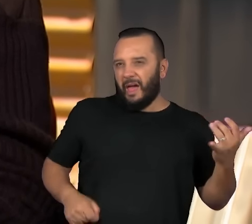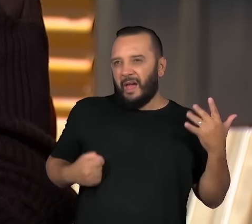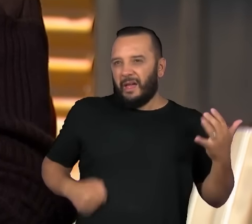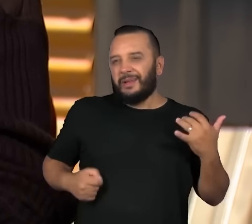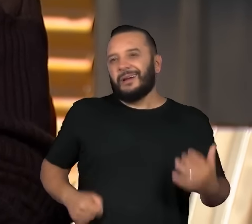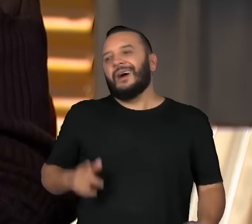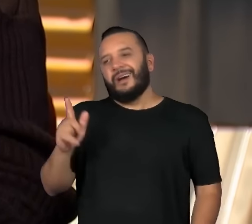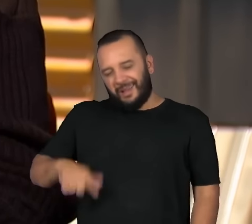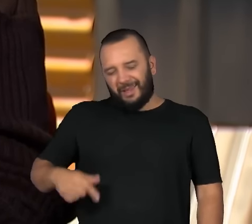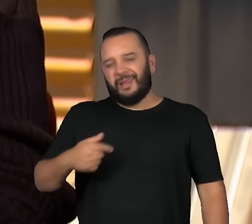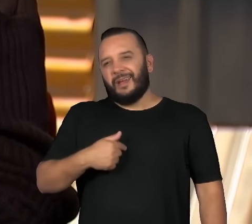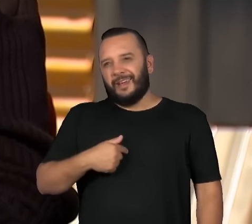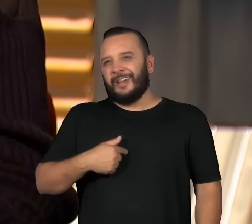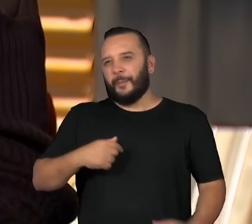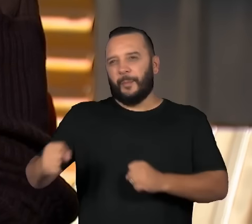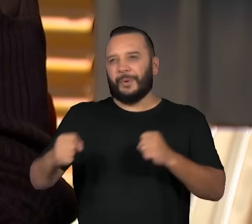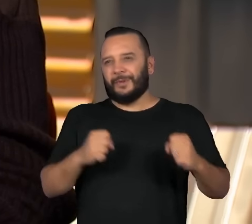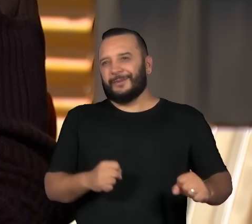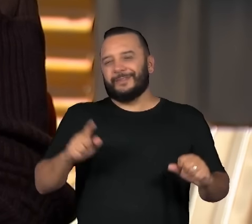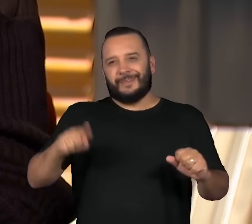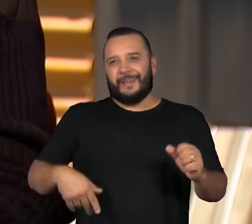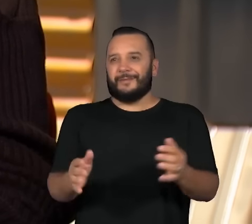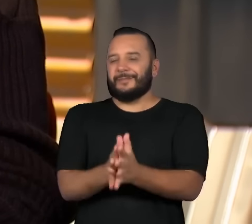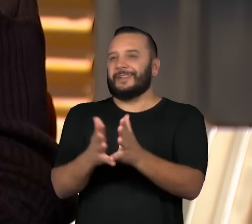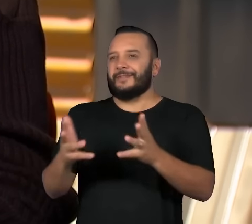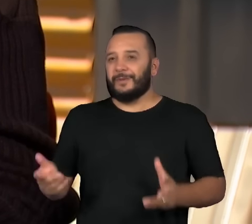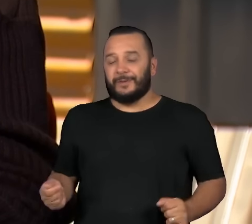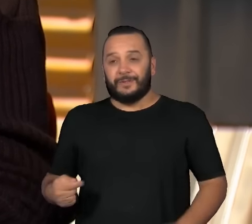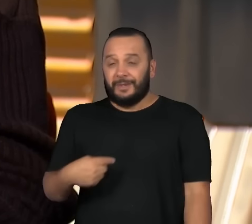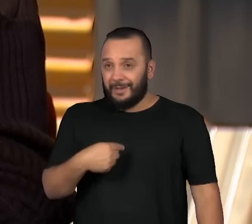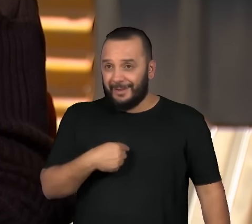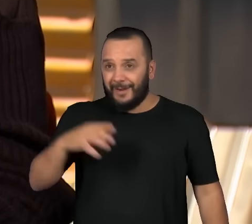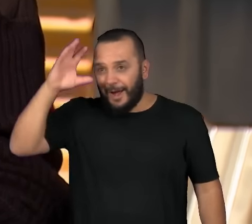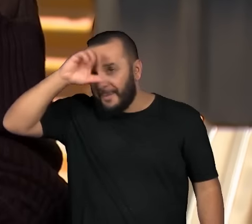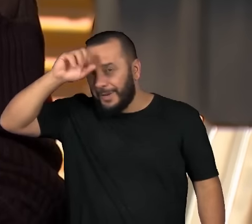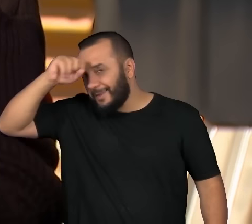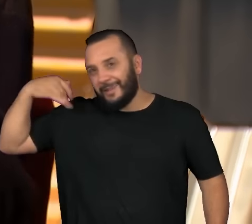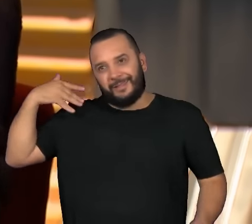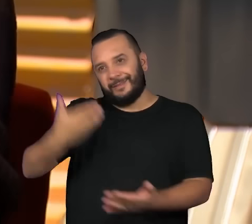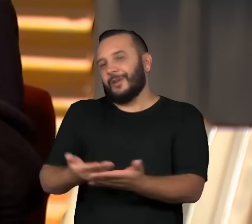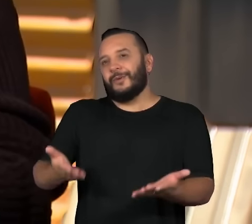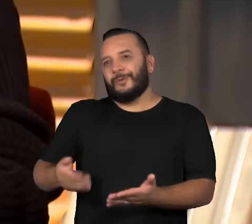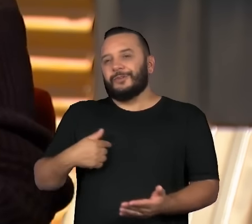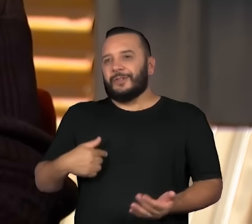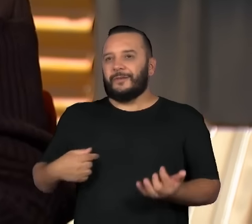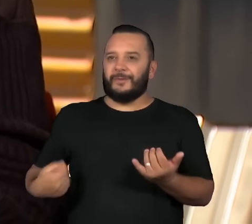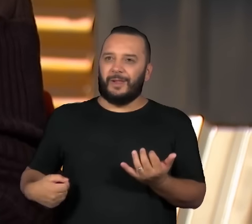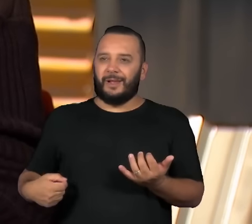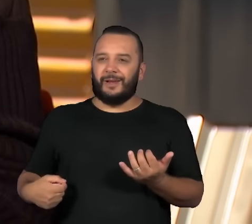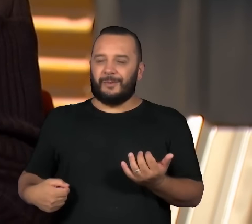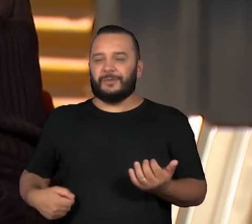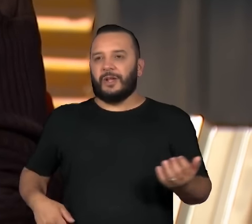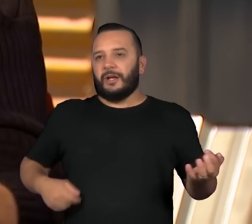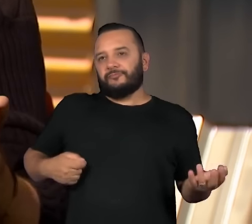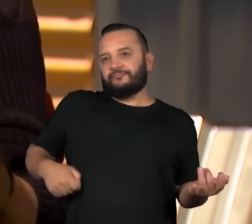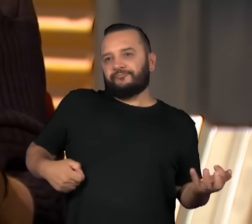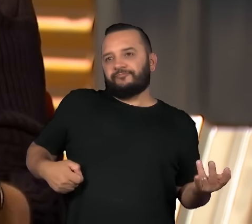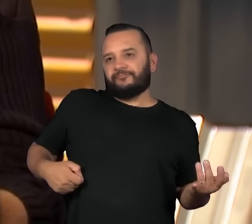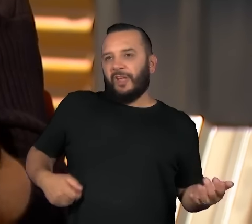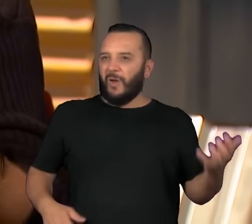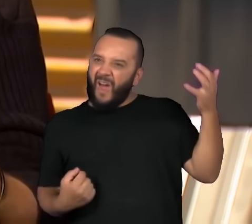instrumento poderosíssimo, é fantástico. Eu continuo aprendendo até hoje com ela, violão e guitarra, né? Sim. E você subir